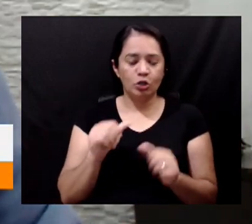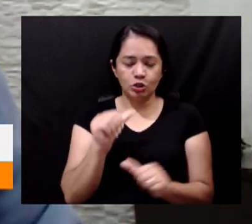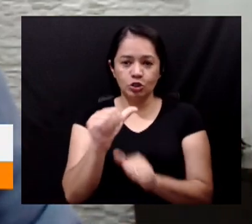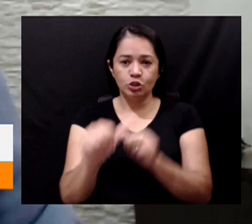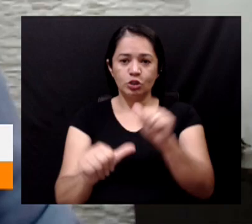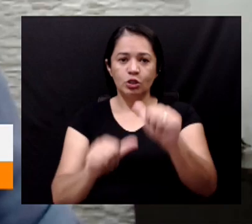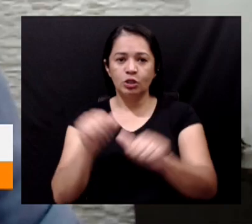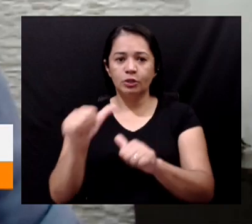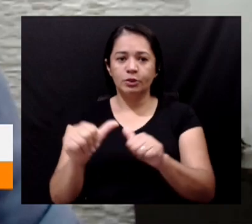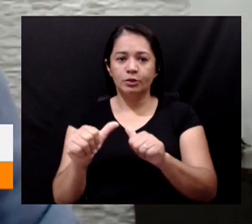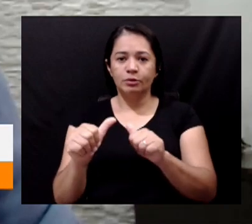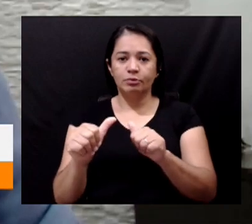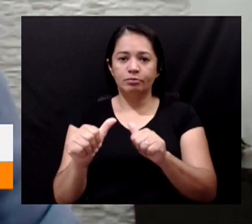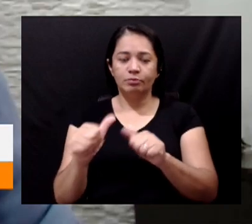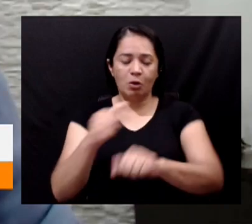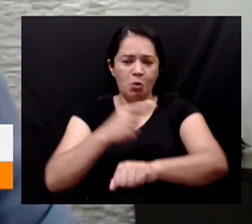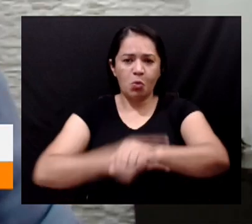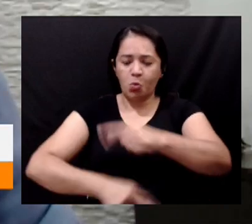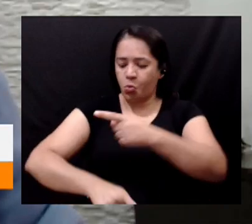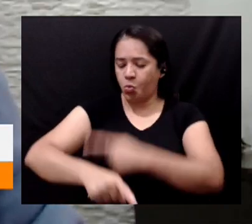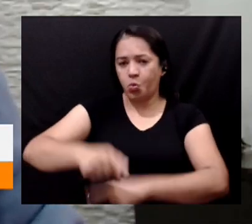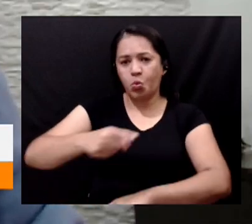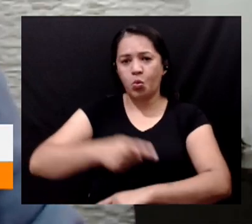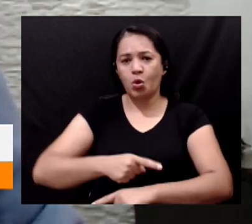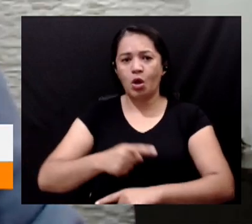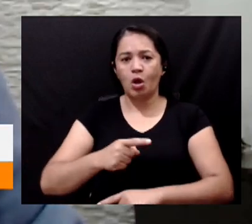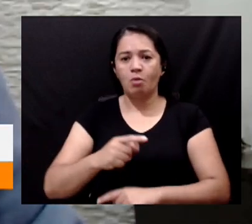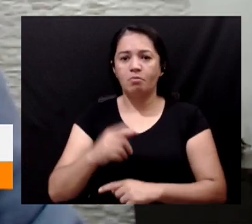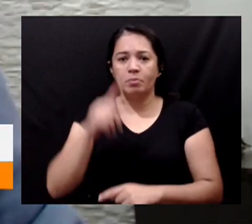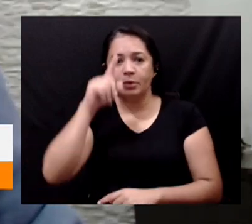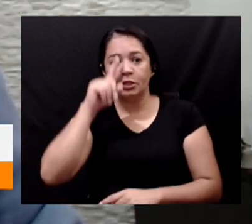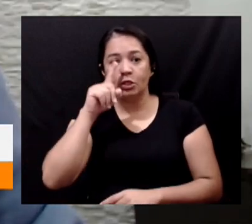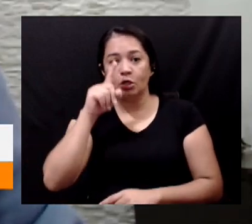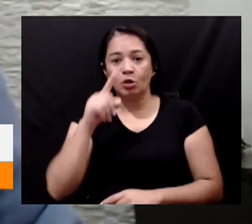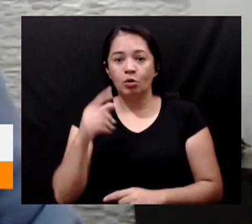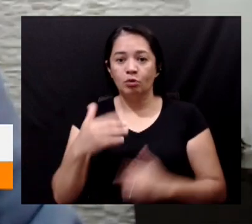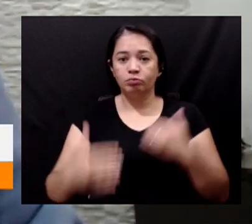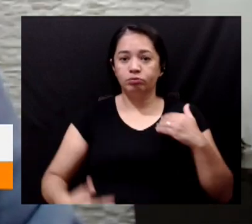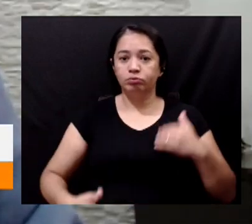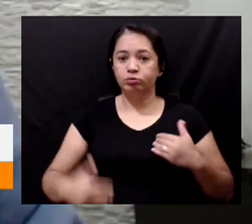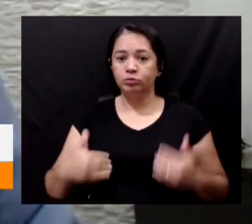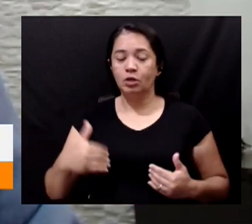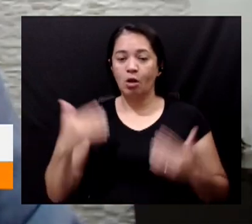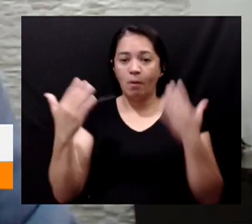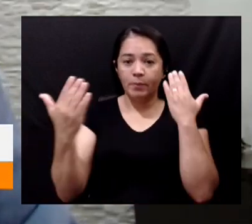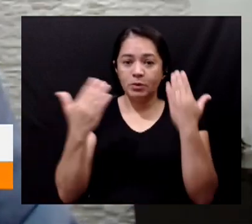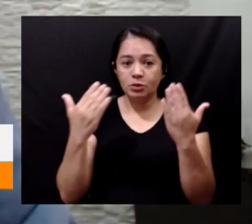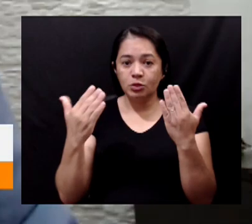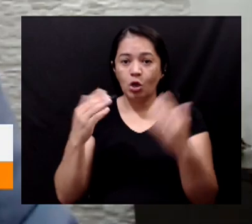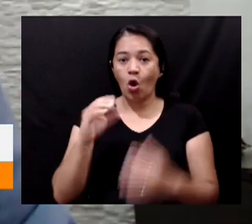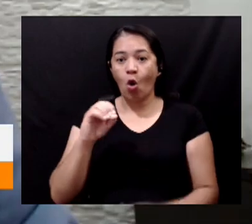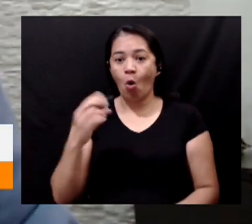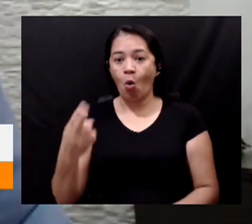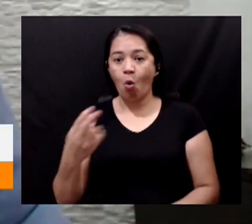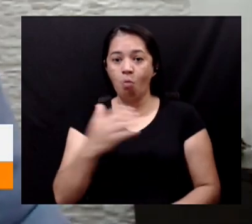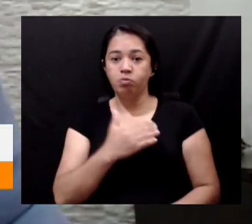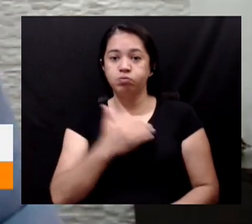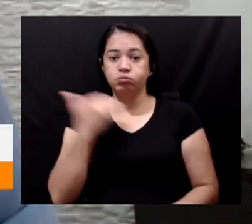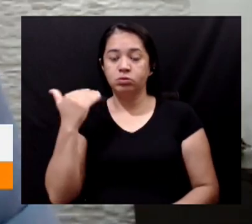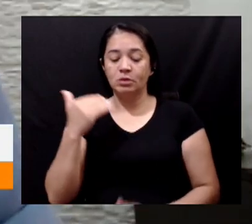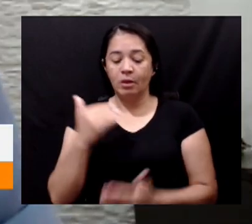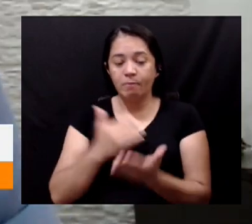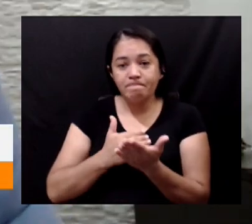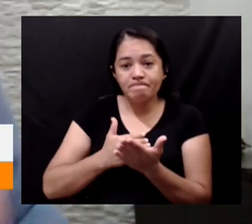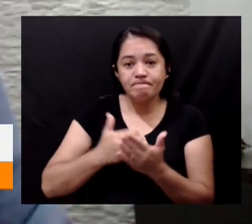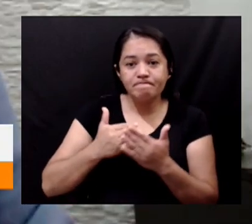uma lesão, pode levar a alguma questão, lesão física, lesão psicológica, ou até mesmo a morte. Então, é a partir daí que está digamos